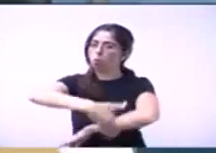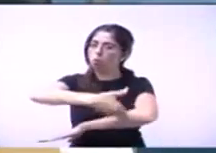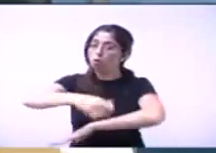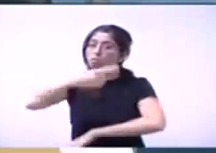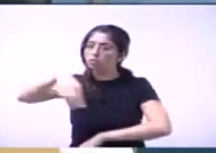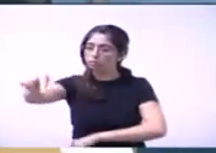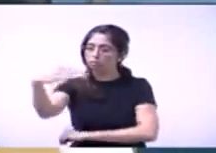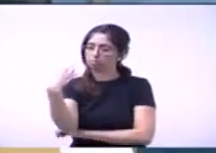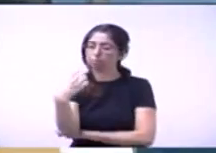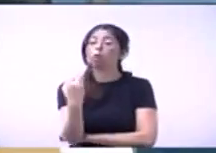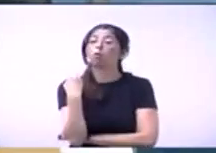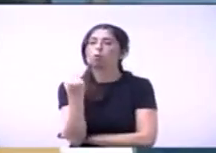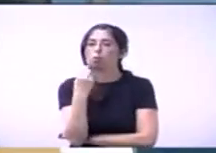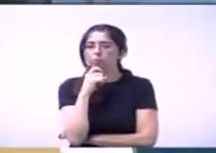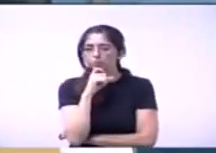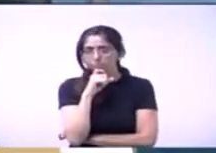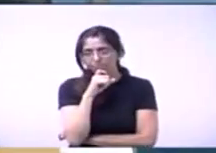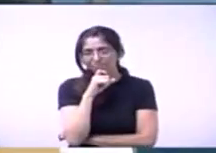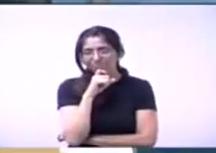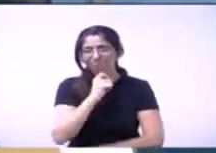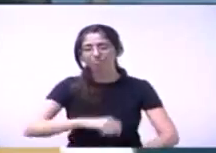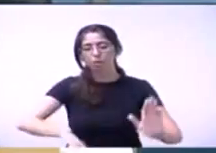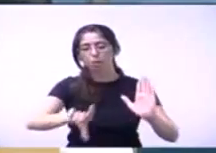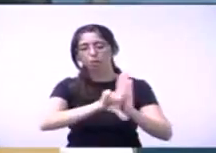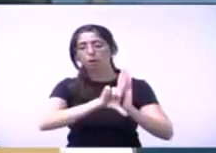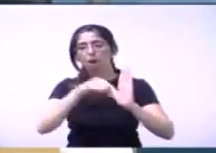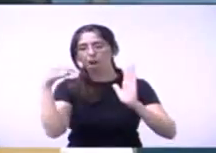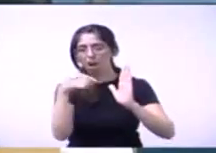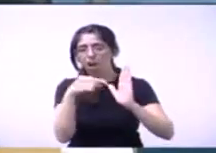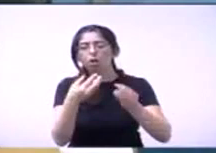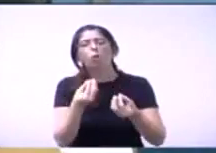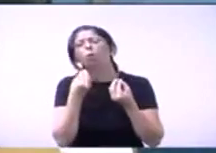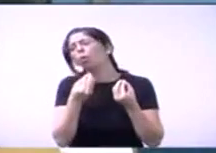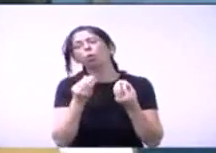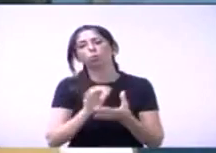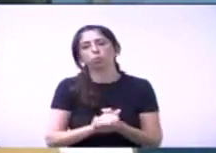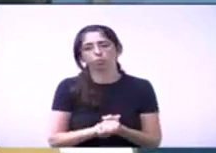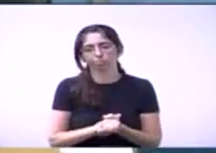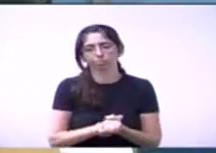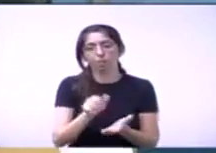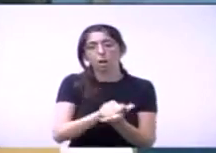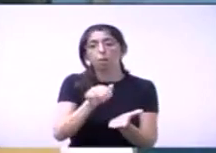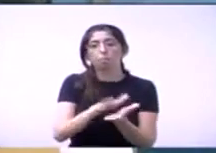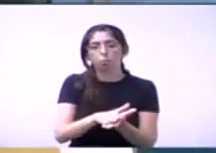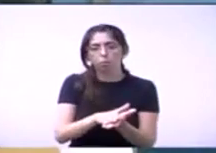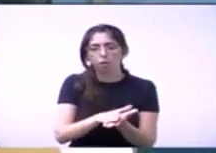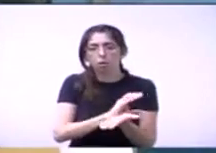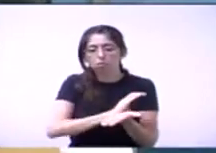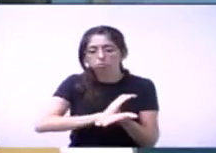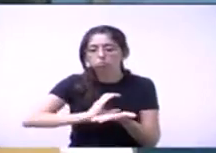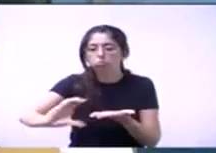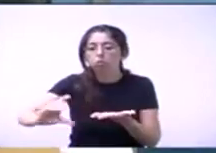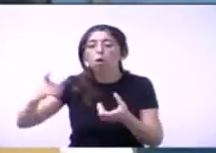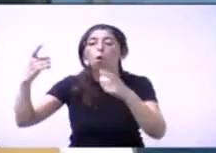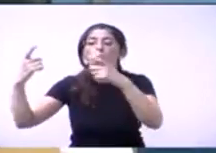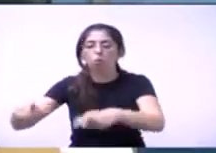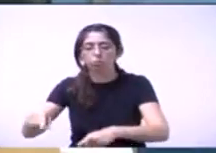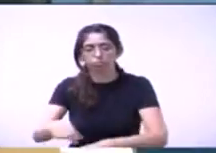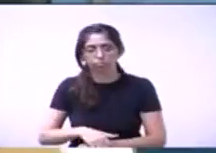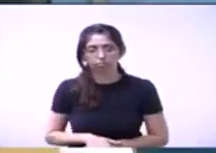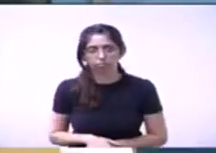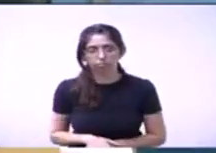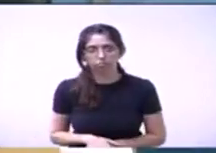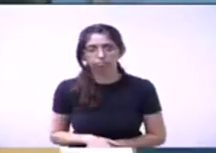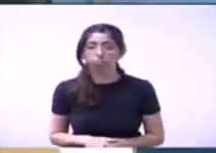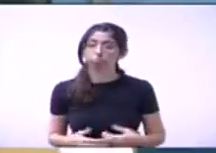projeto de lei, inclusive, não fala nem para quem vai essa destinação de multa. Sem contar que você